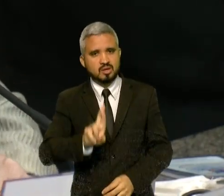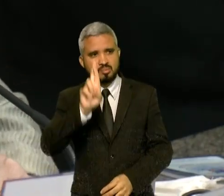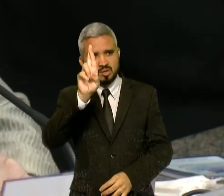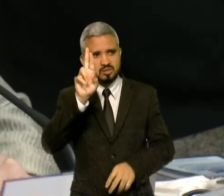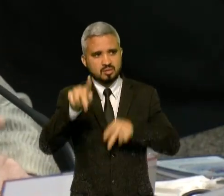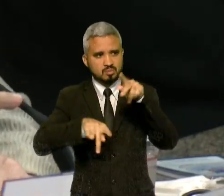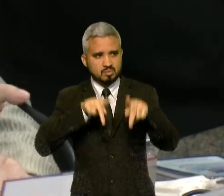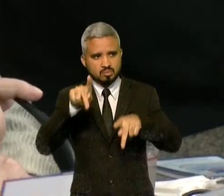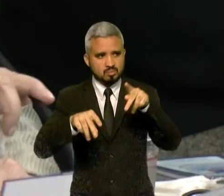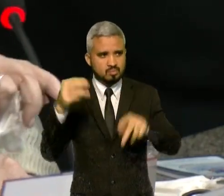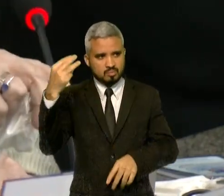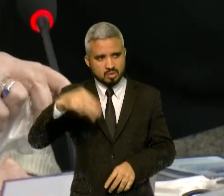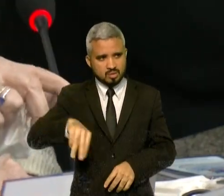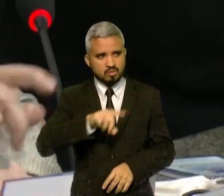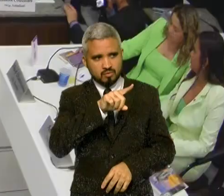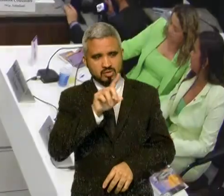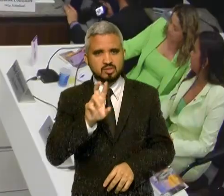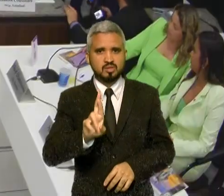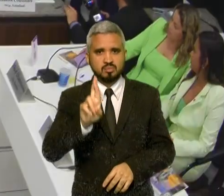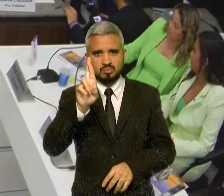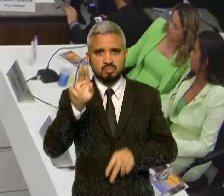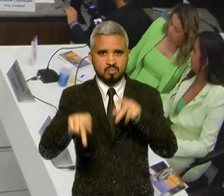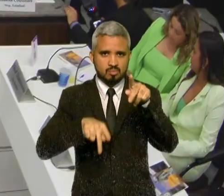presidente. Obrigada, doutora Cleide.